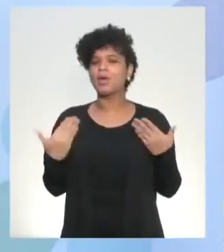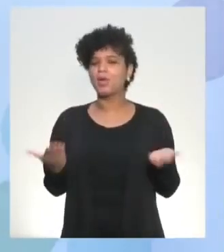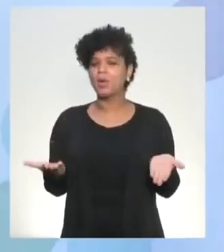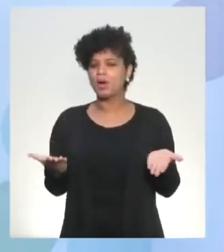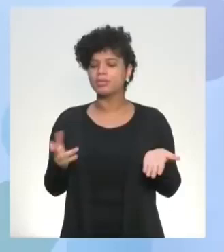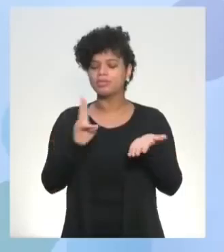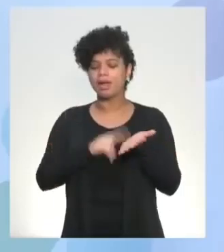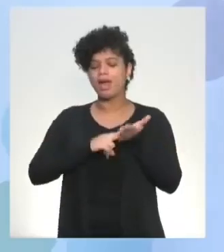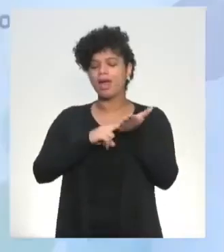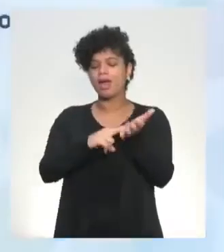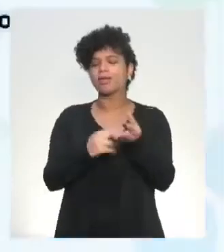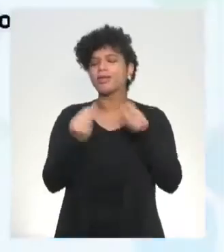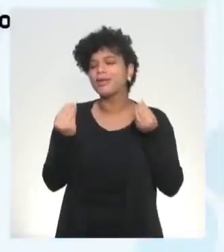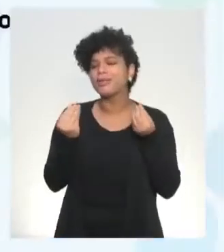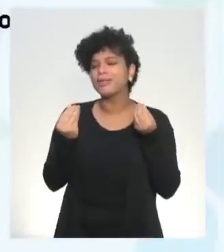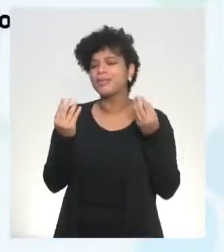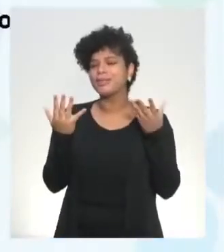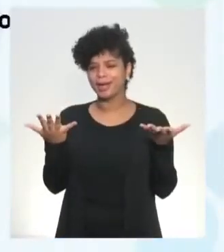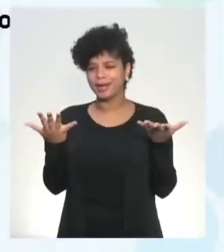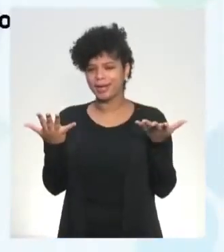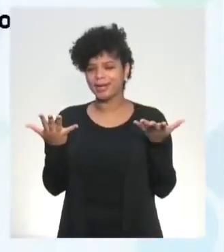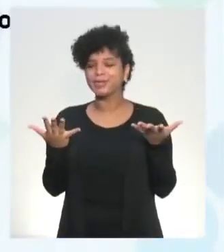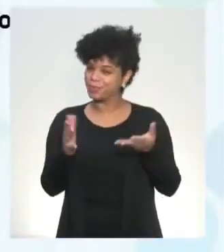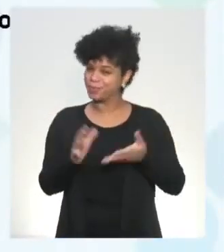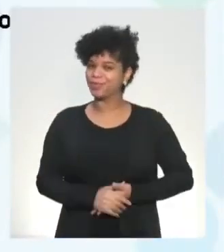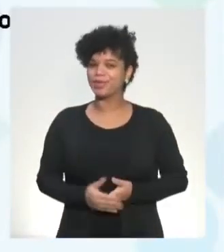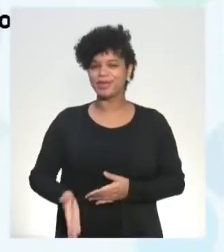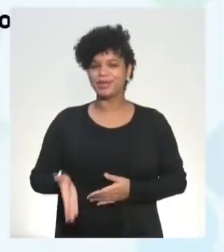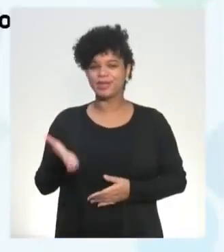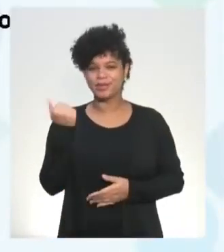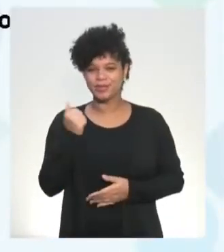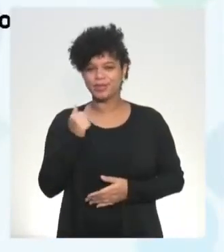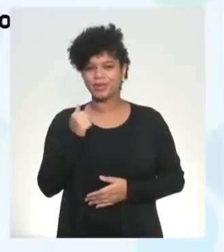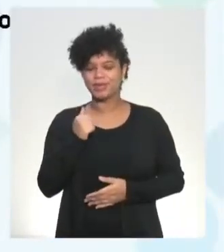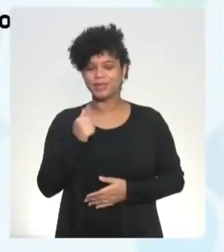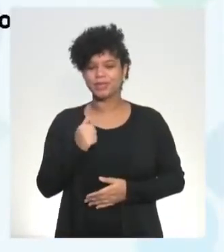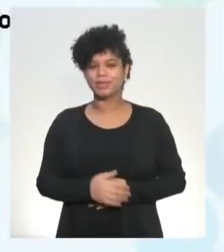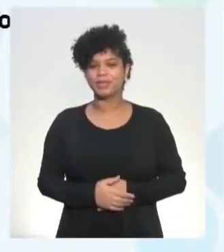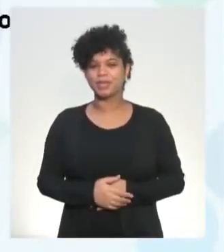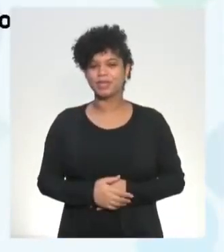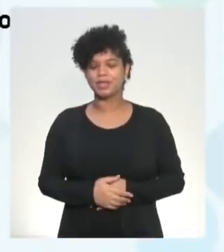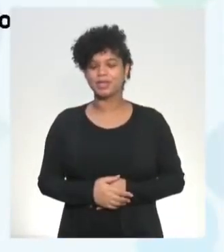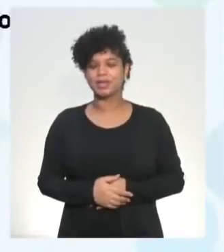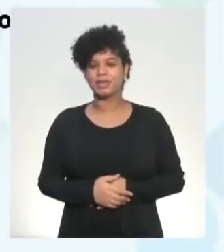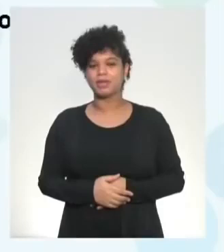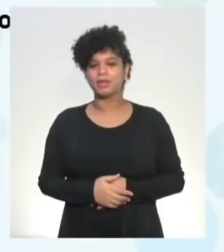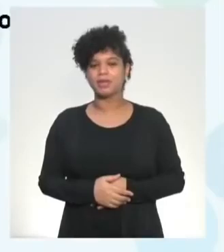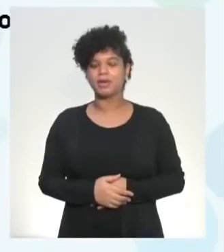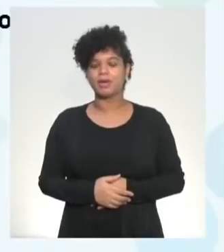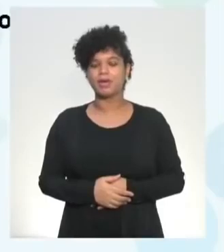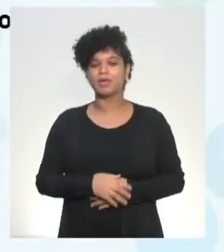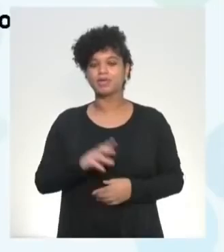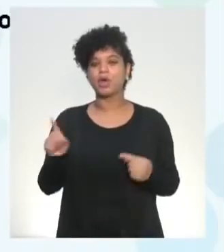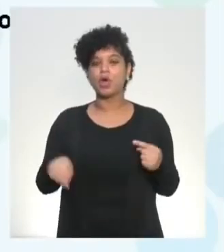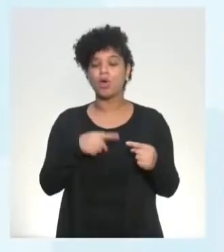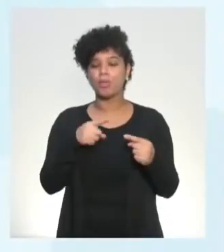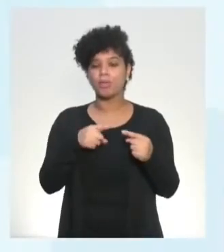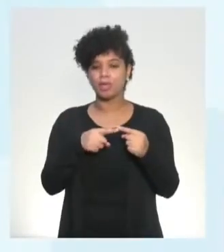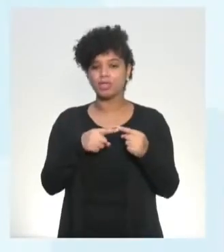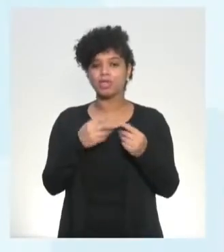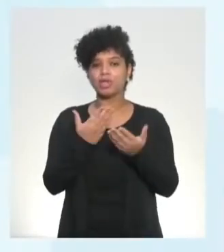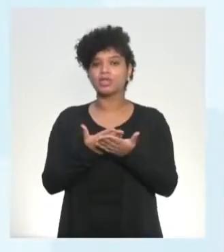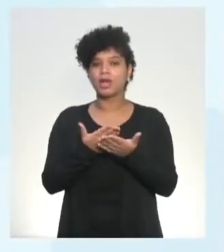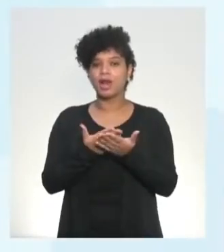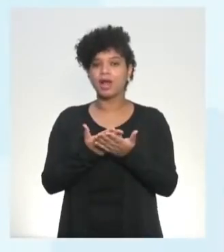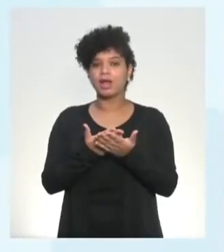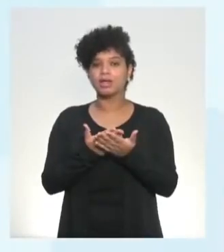Cartas para quê? Então, vamos lá Cartas ao para quê? Cartas para quê? É O isso. objetivo da aula, então, vamos